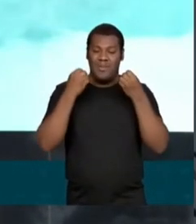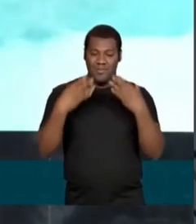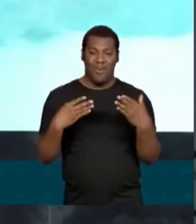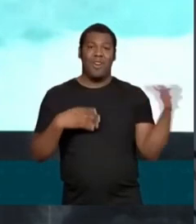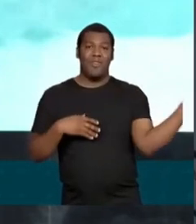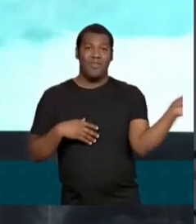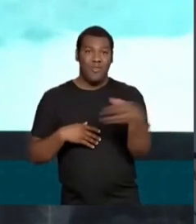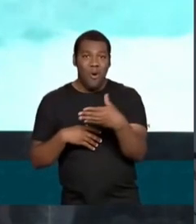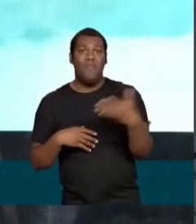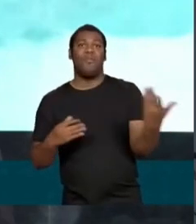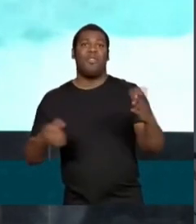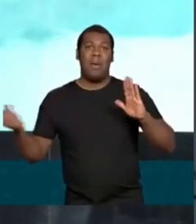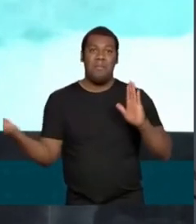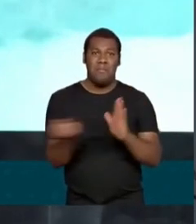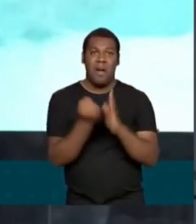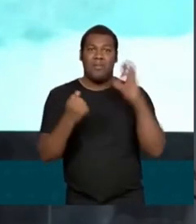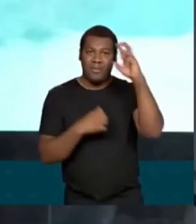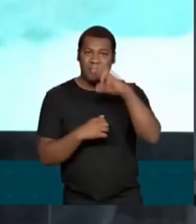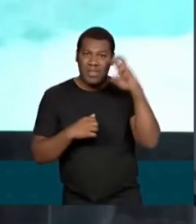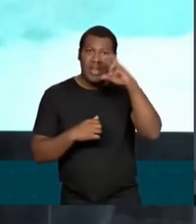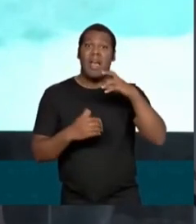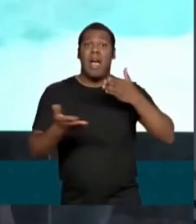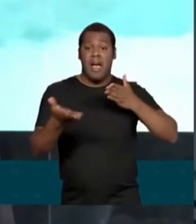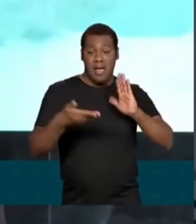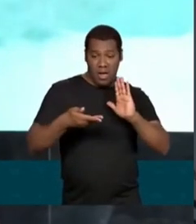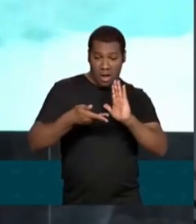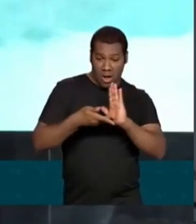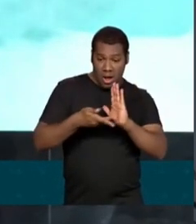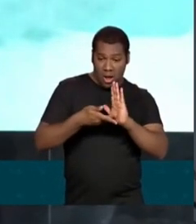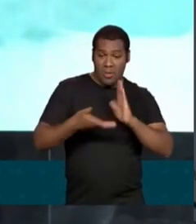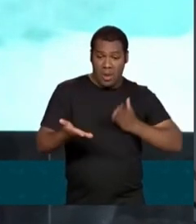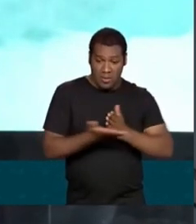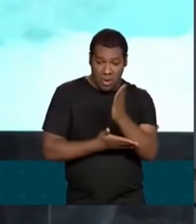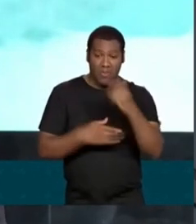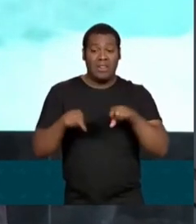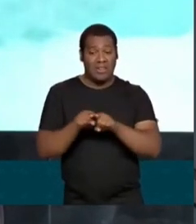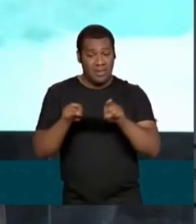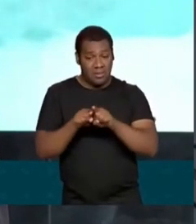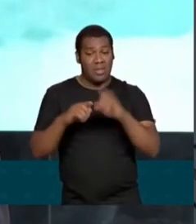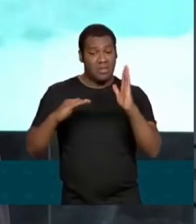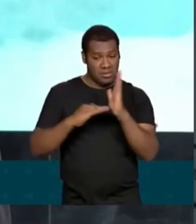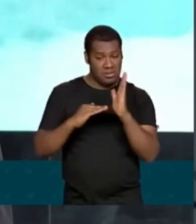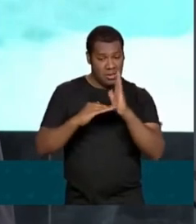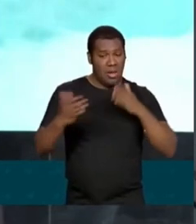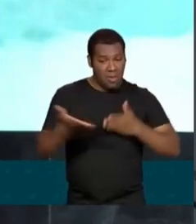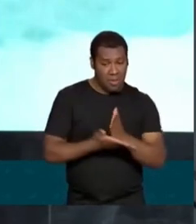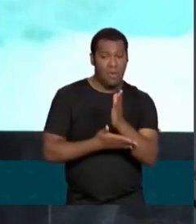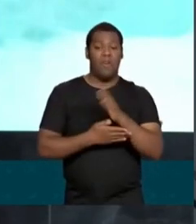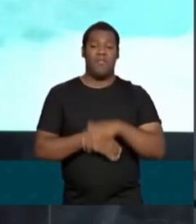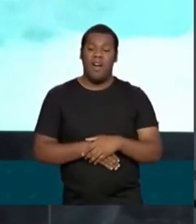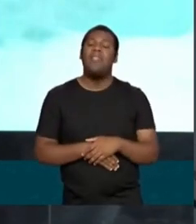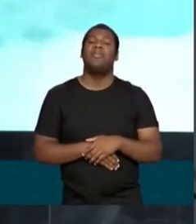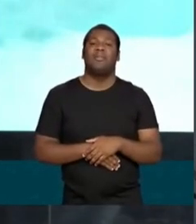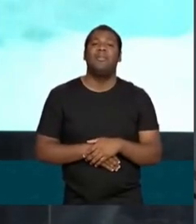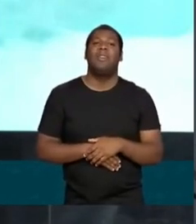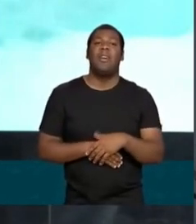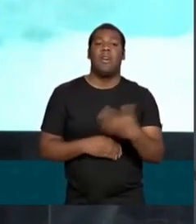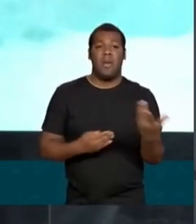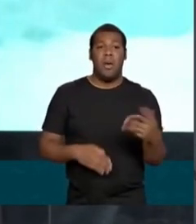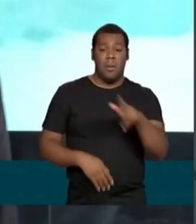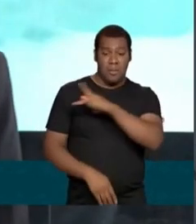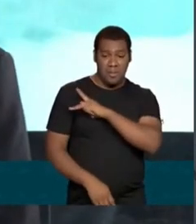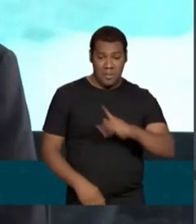aprovarmos tanto na cama do Senado pode ser uma sinalização muito positiva para quem quer investir no país o presidente Lula vai ter uma agenda internacional